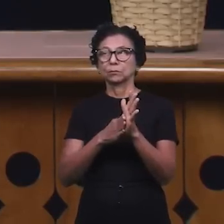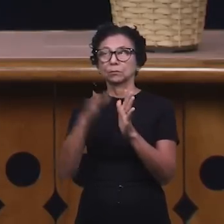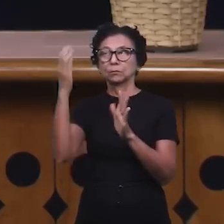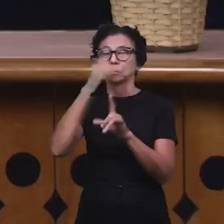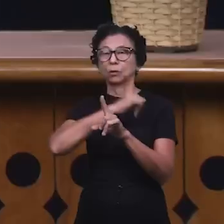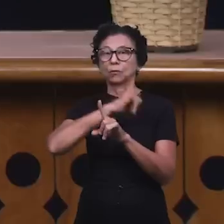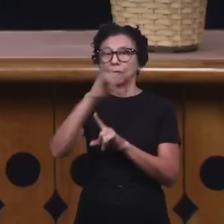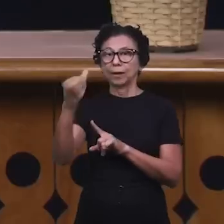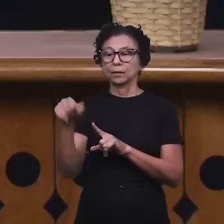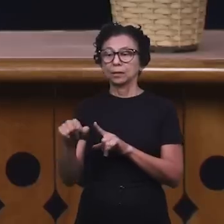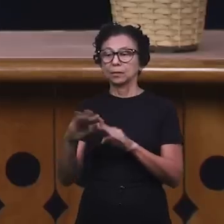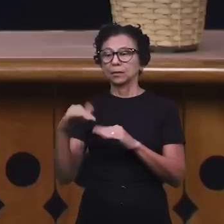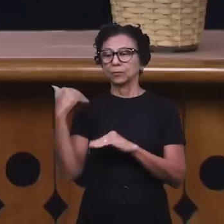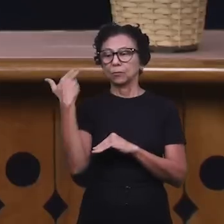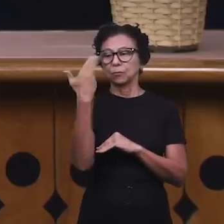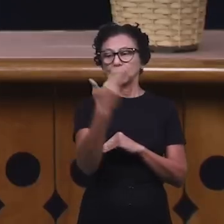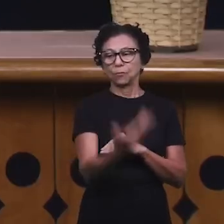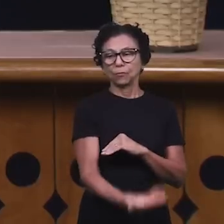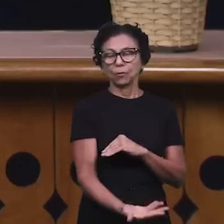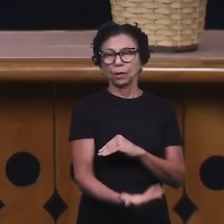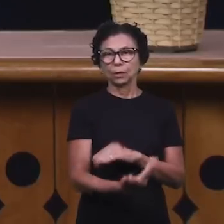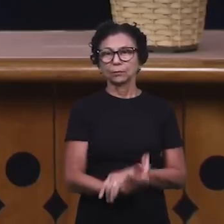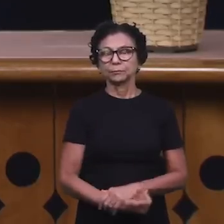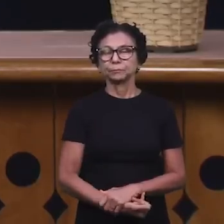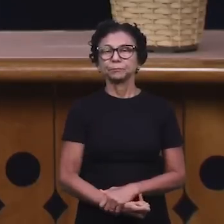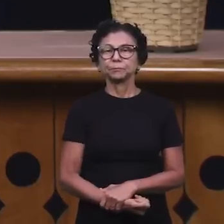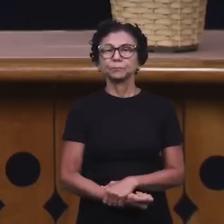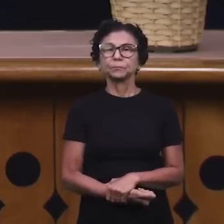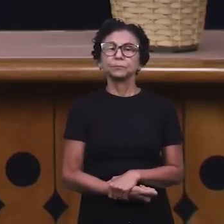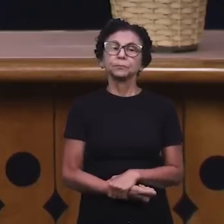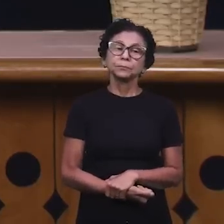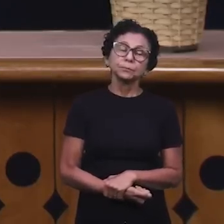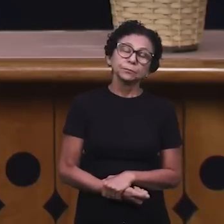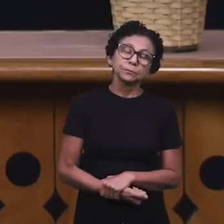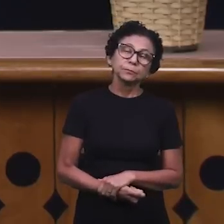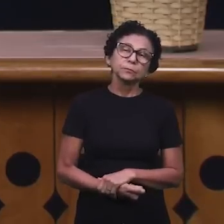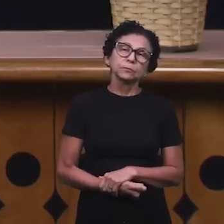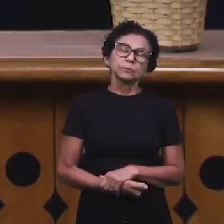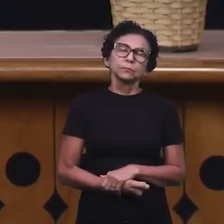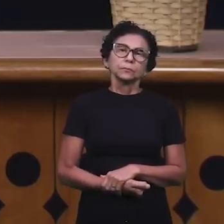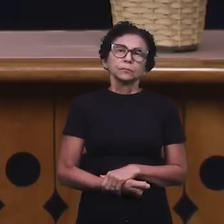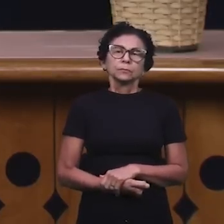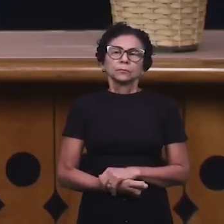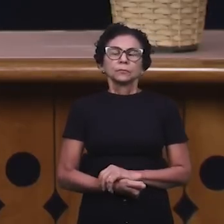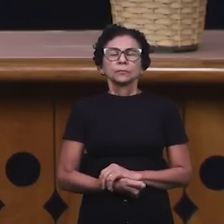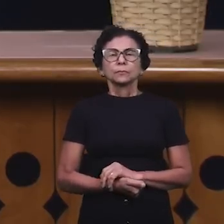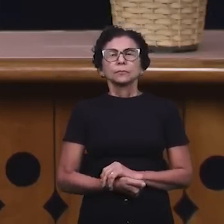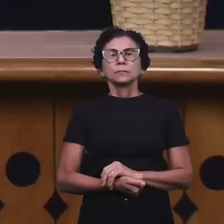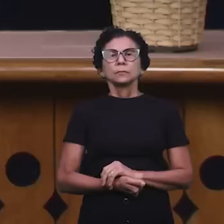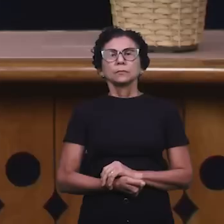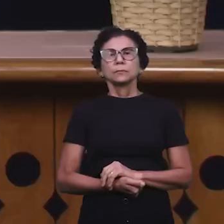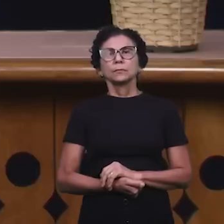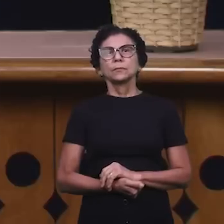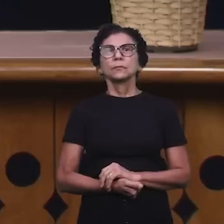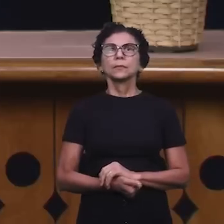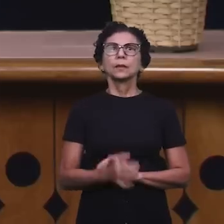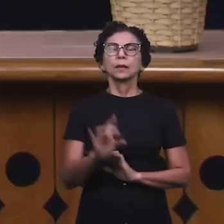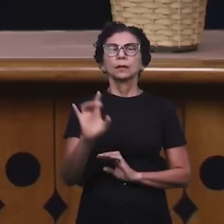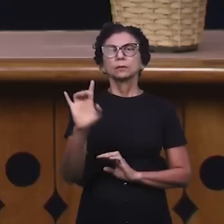iria entrar no plano profético de Deus. Mais adiante, quando Jesus